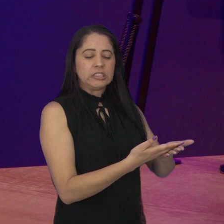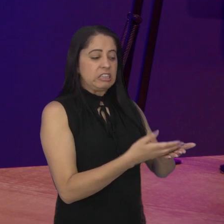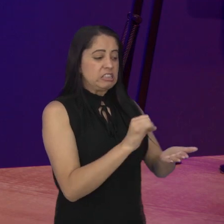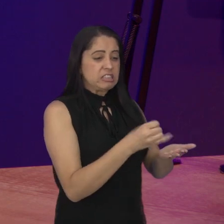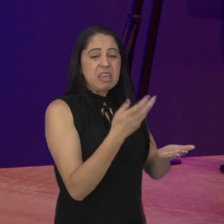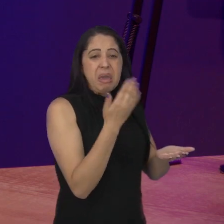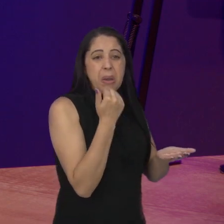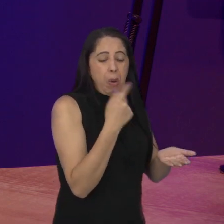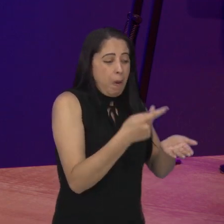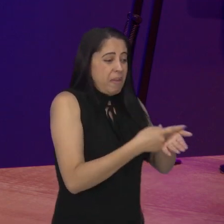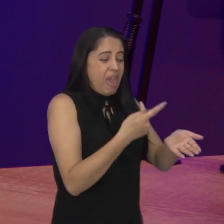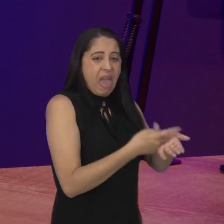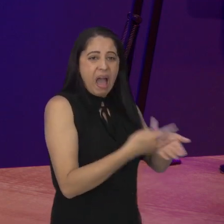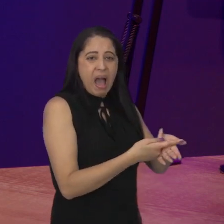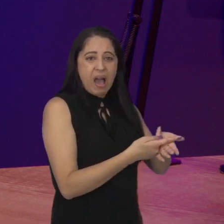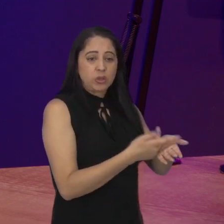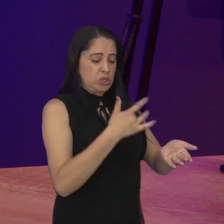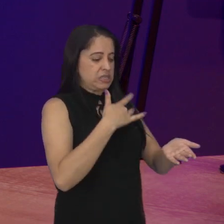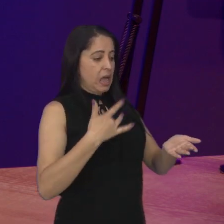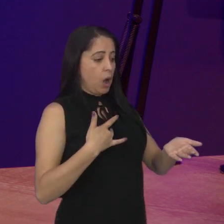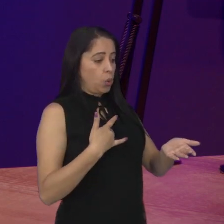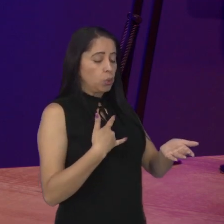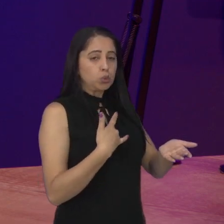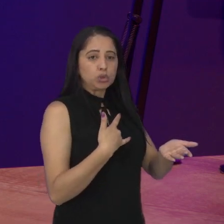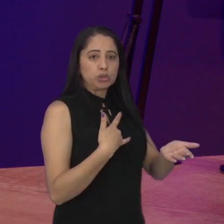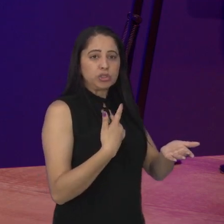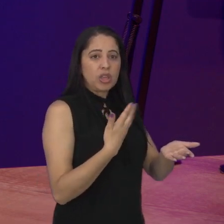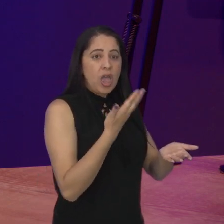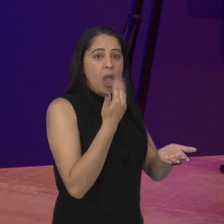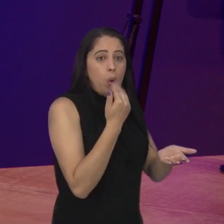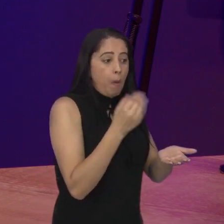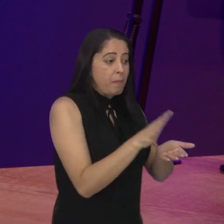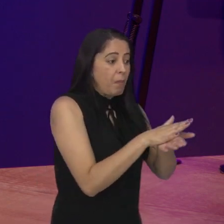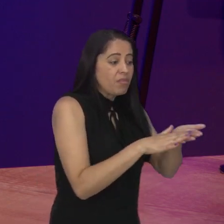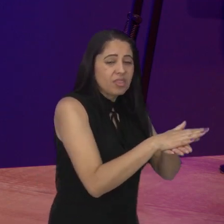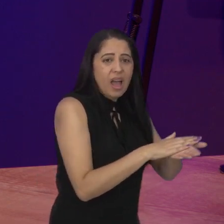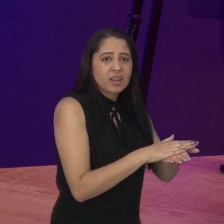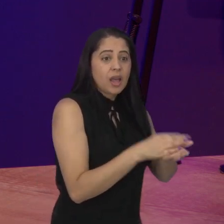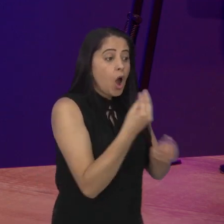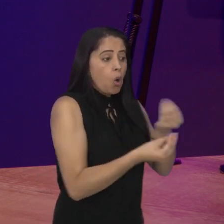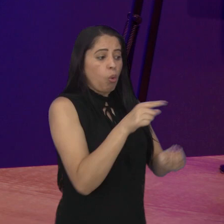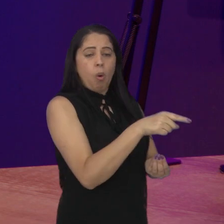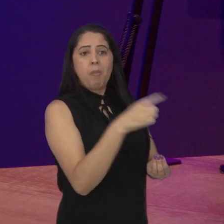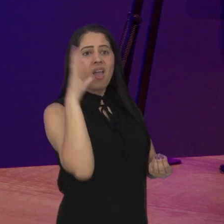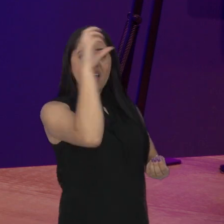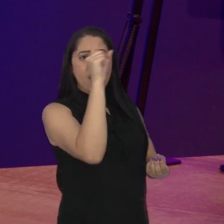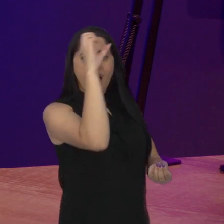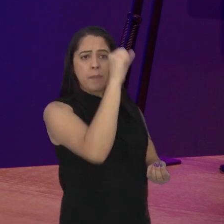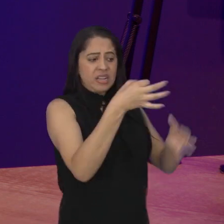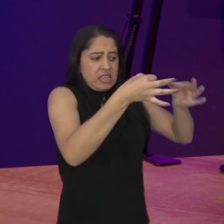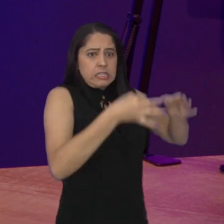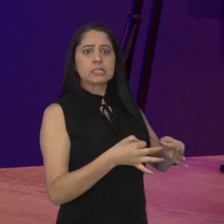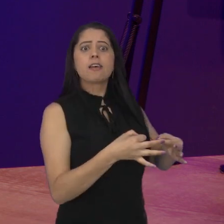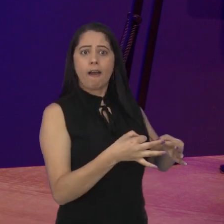inadequada, né, então uma criança que não tem uma boa alimentação, ela vai ter dificuldades